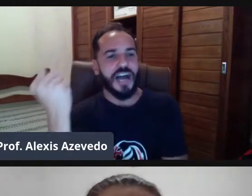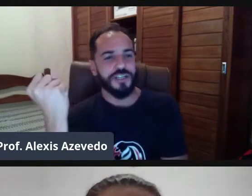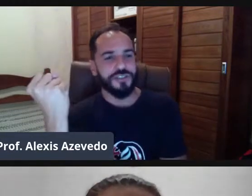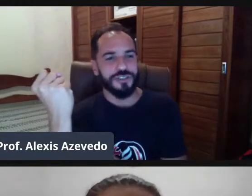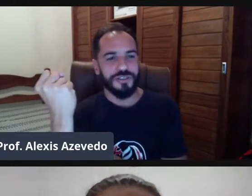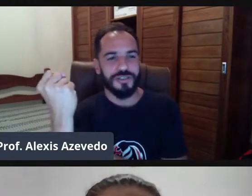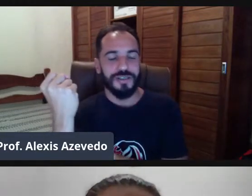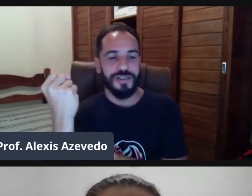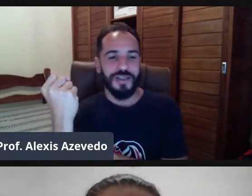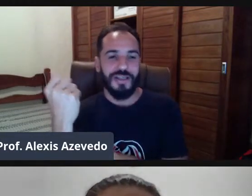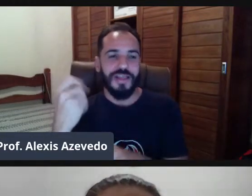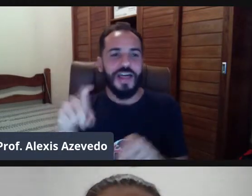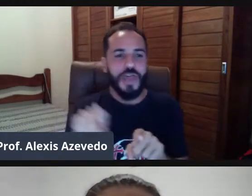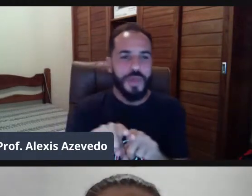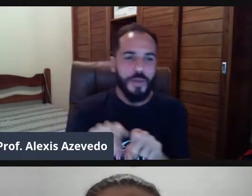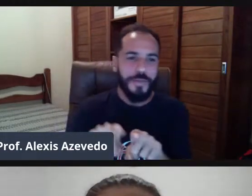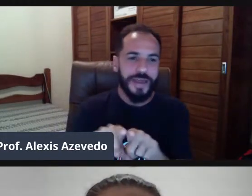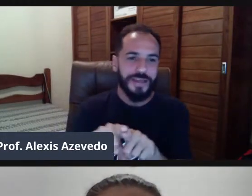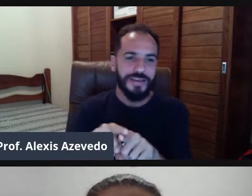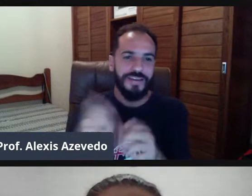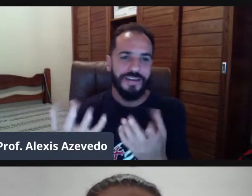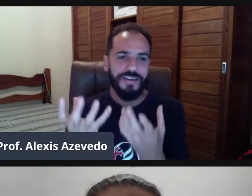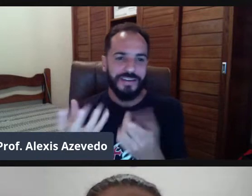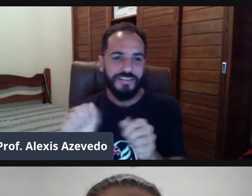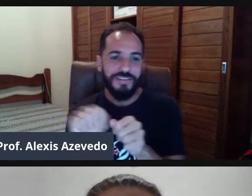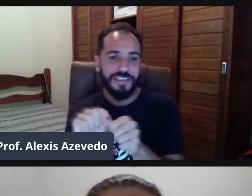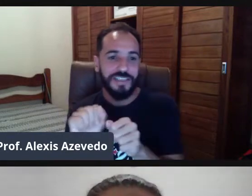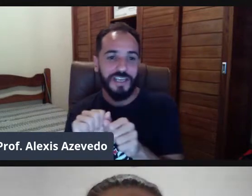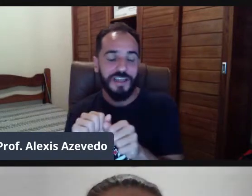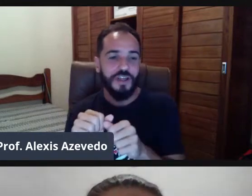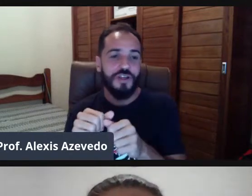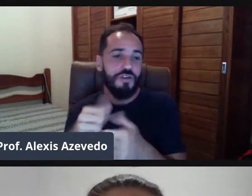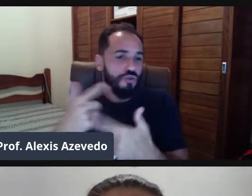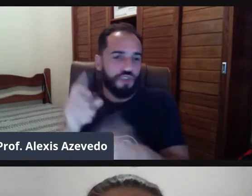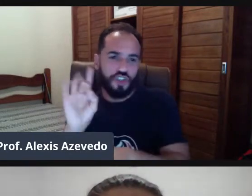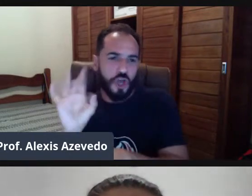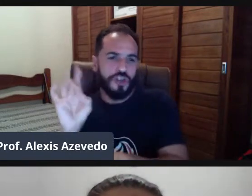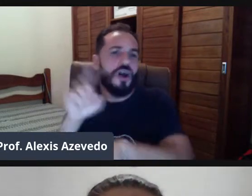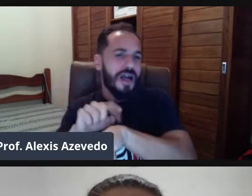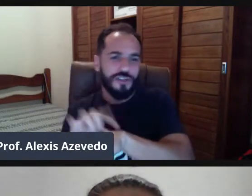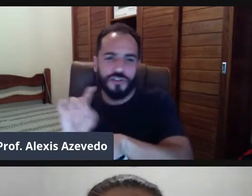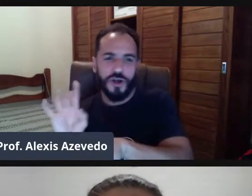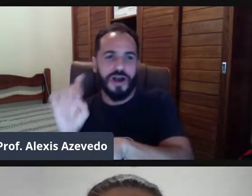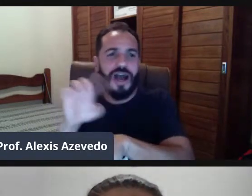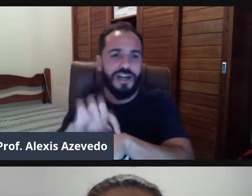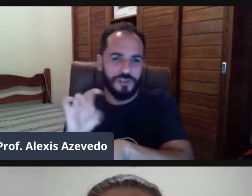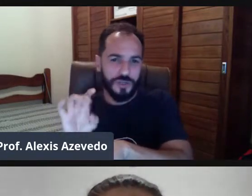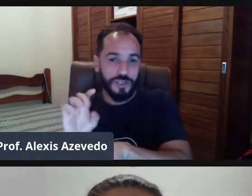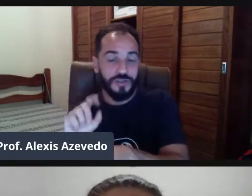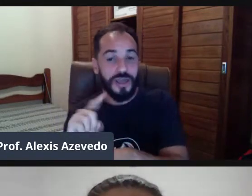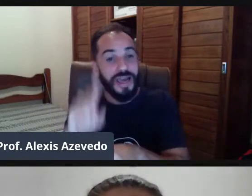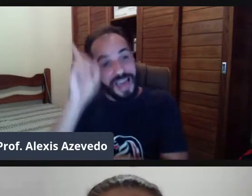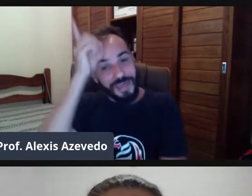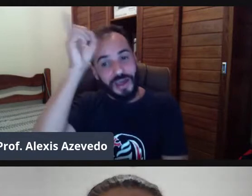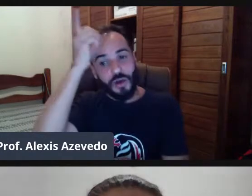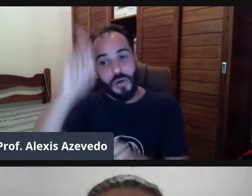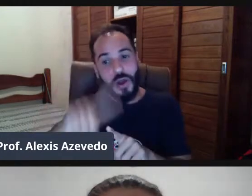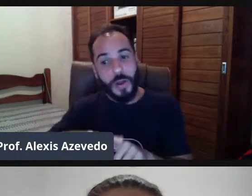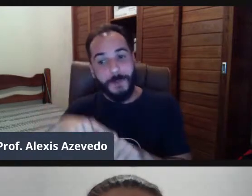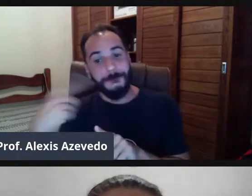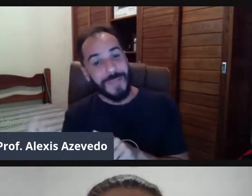e acaba que também, né, quer fazer arte o tempo todo, tem essa ideia, esse ideal, mas nem sempre é isso